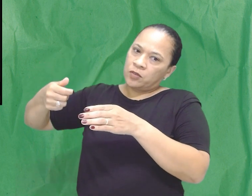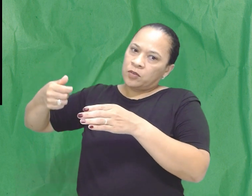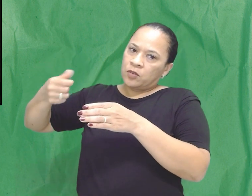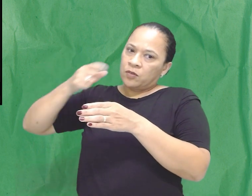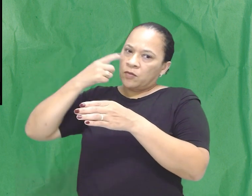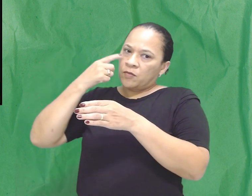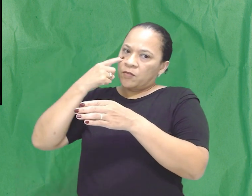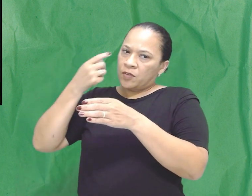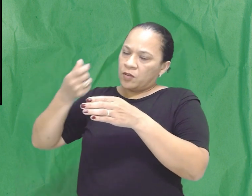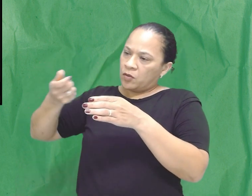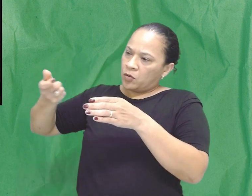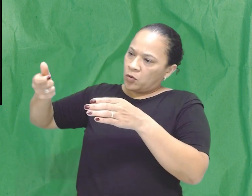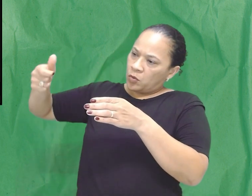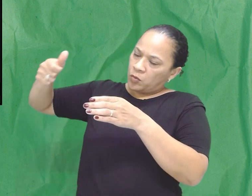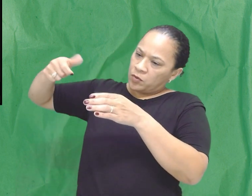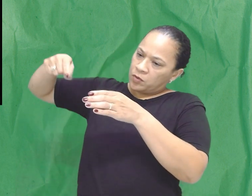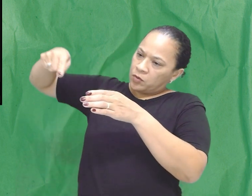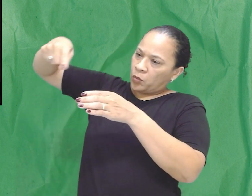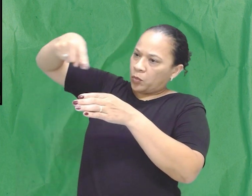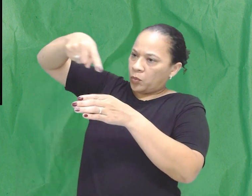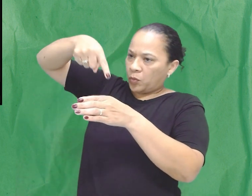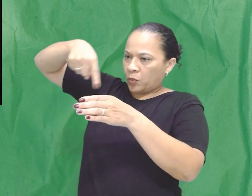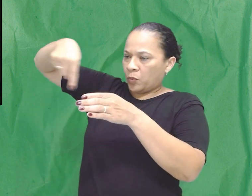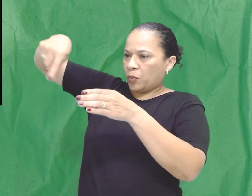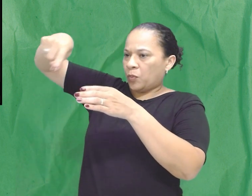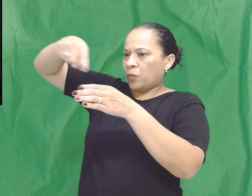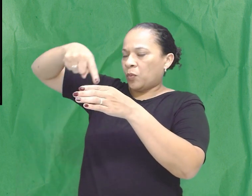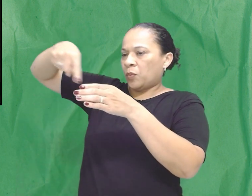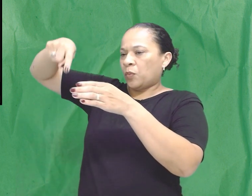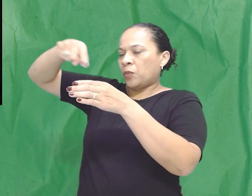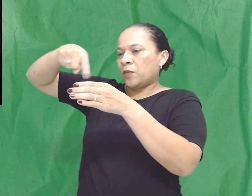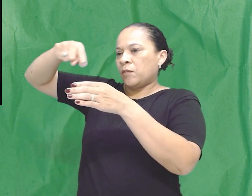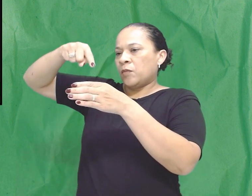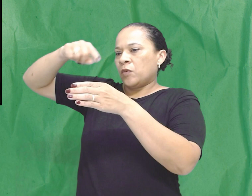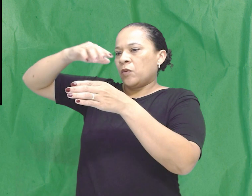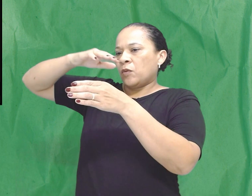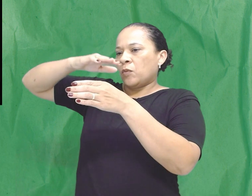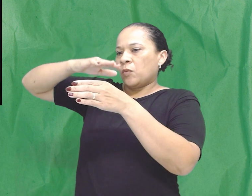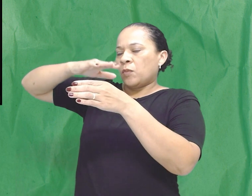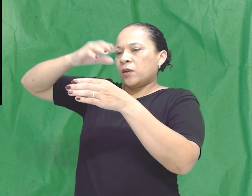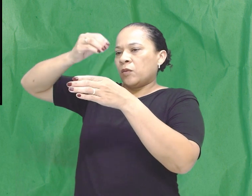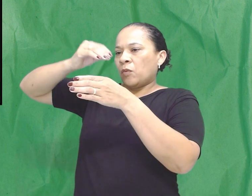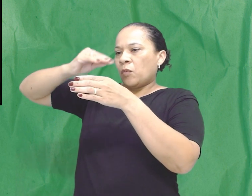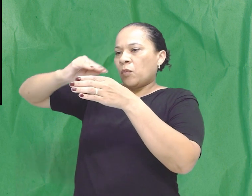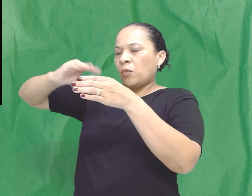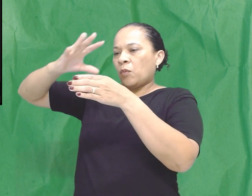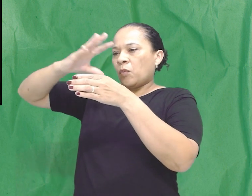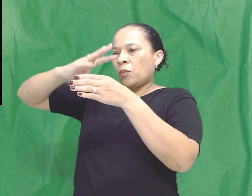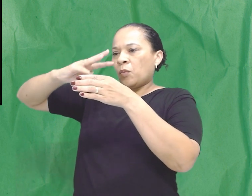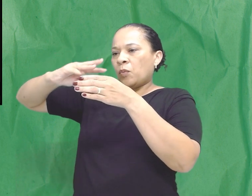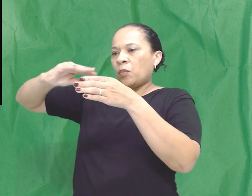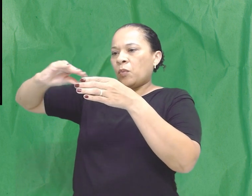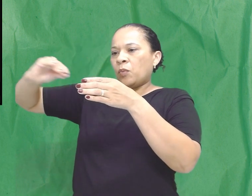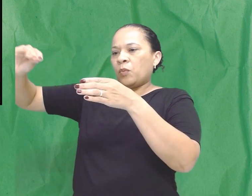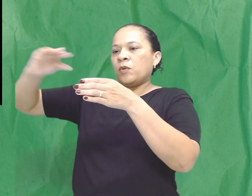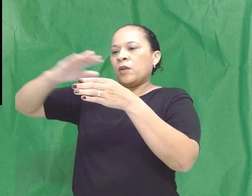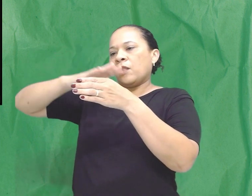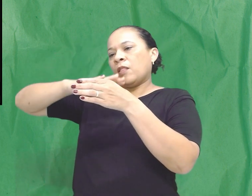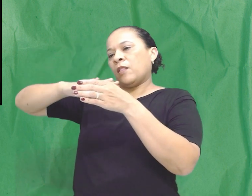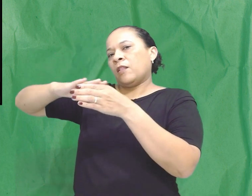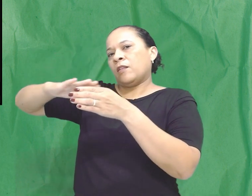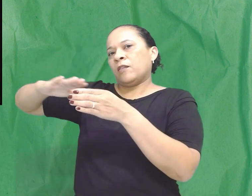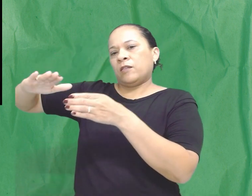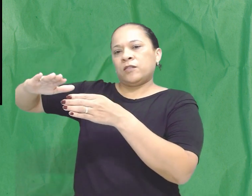no bol, vê se ele se homogeneiza, né? Se ele fica ali lisinho em um